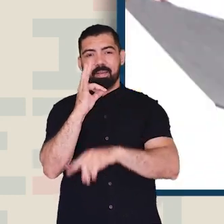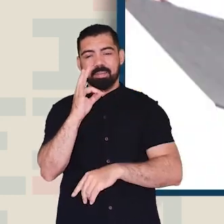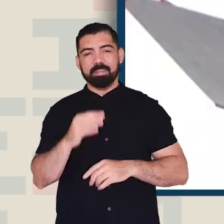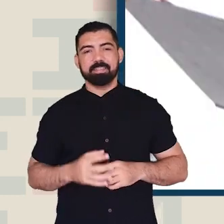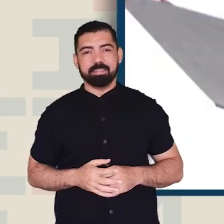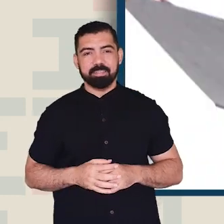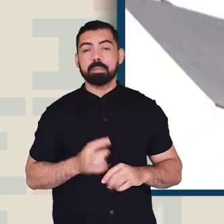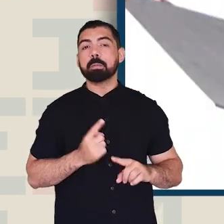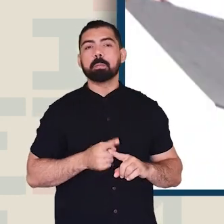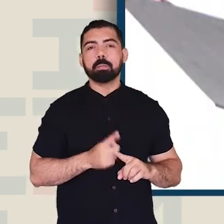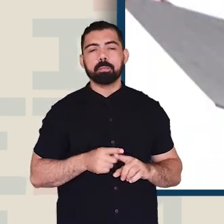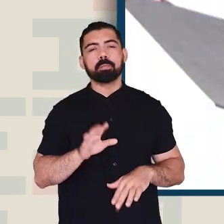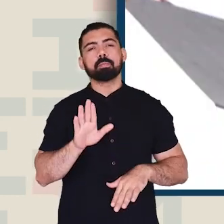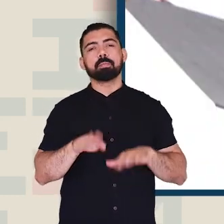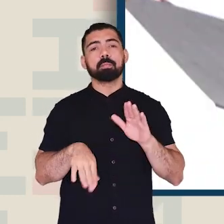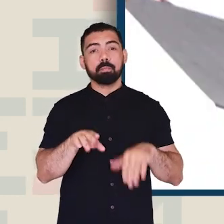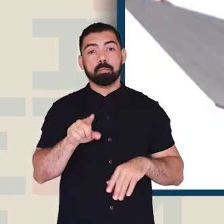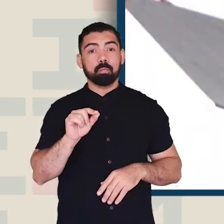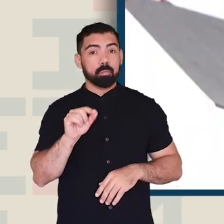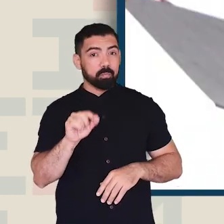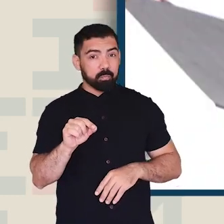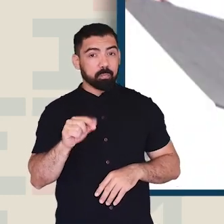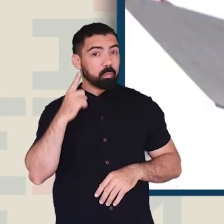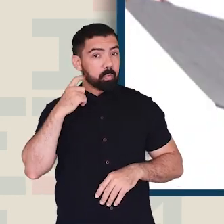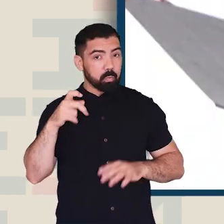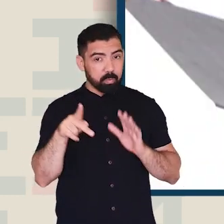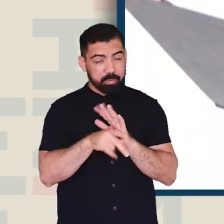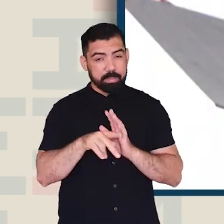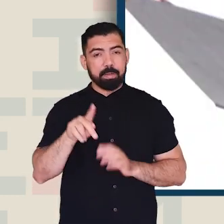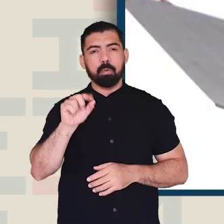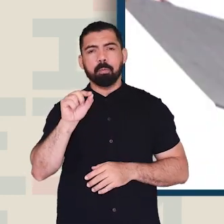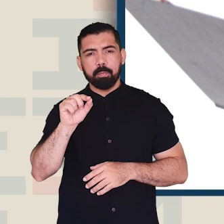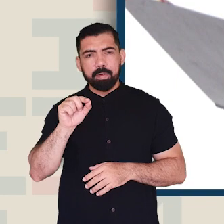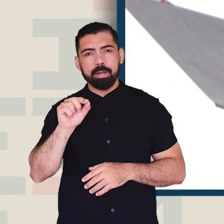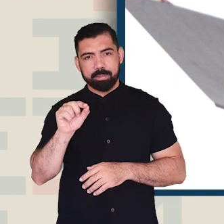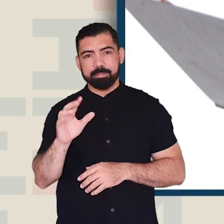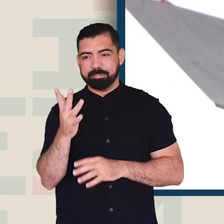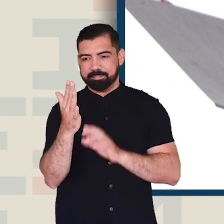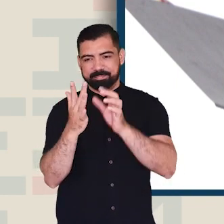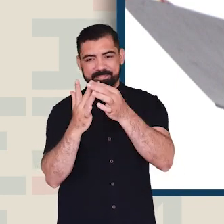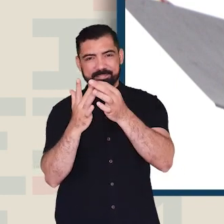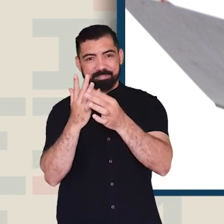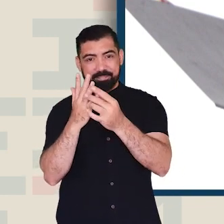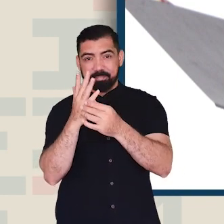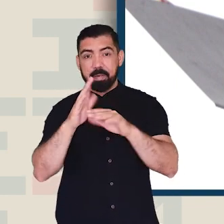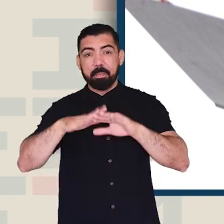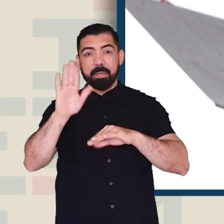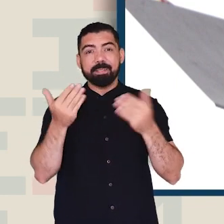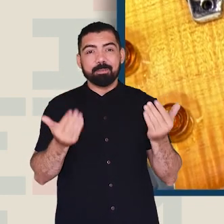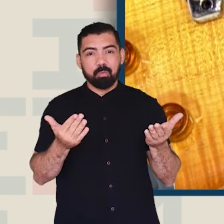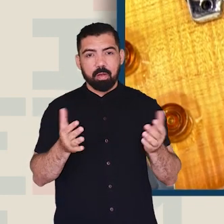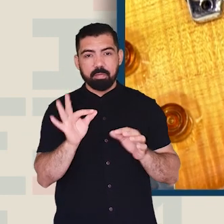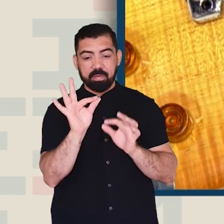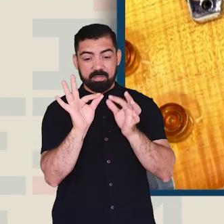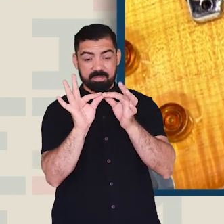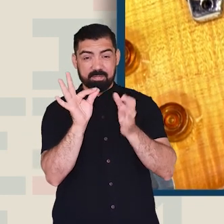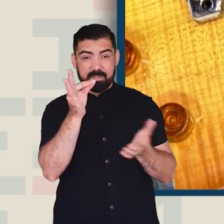É porque às vezes a sonoridade do dedo ela é mais suave do que a da palheta, né?